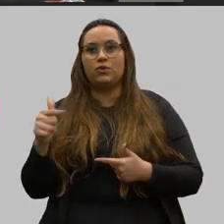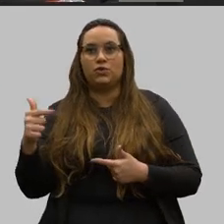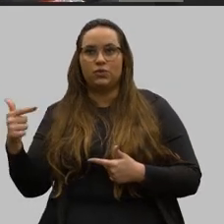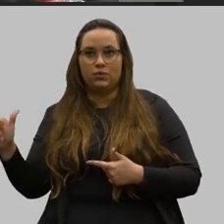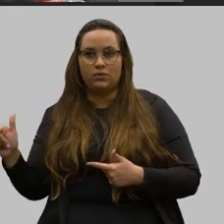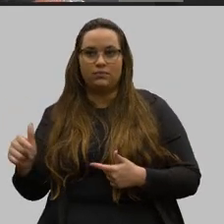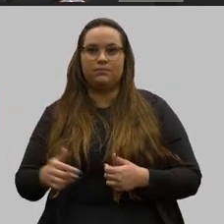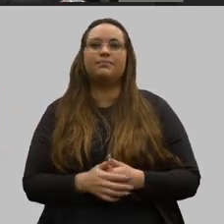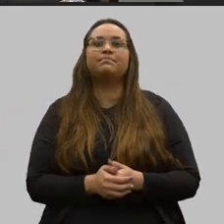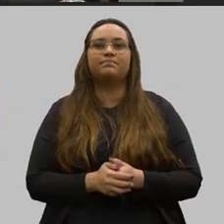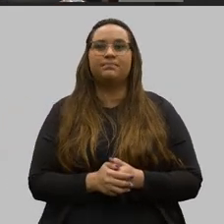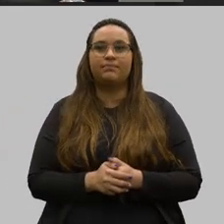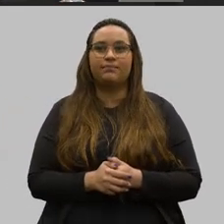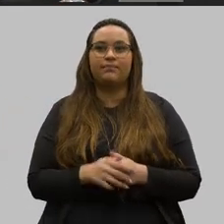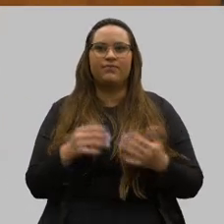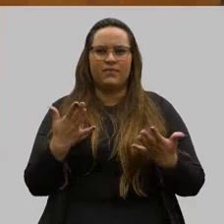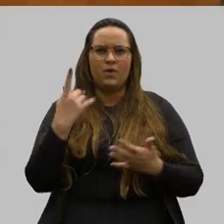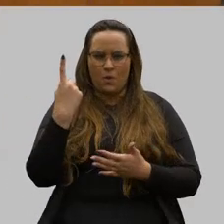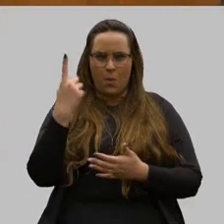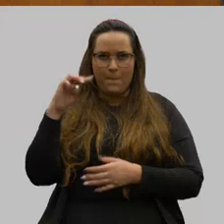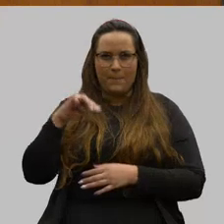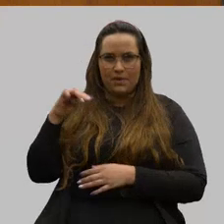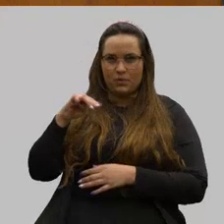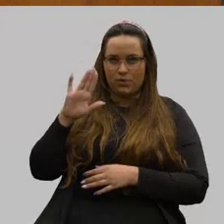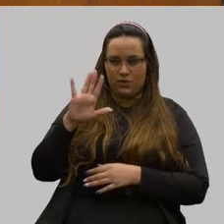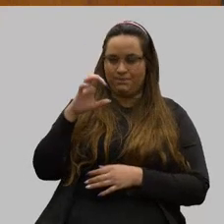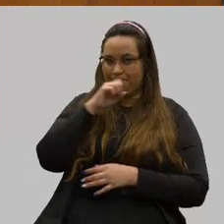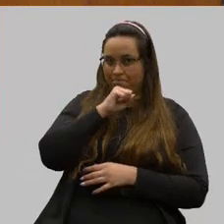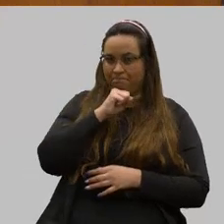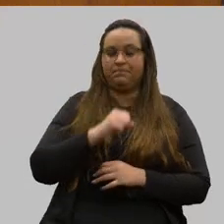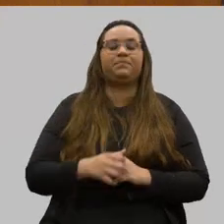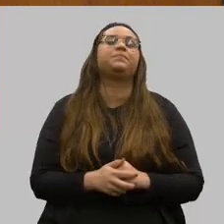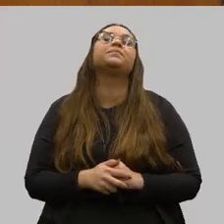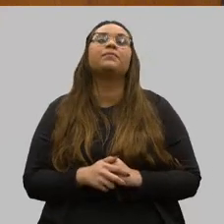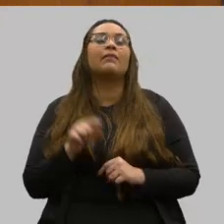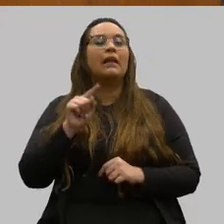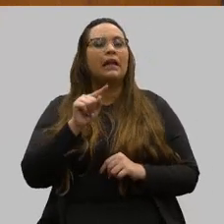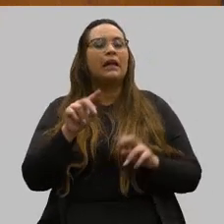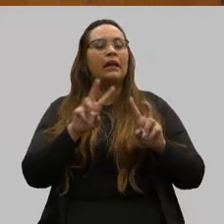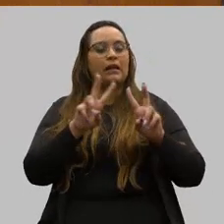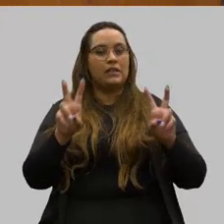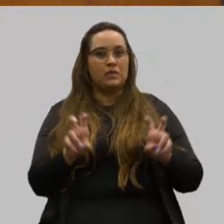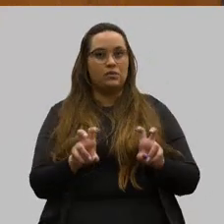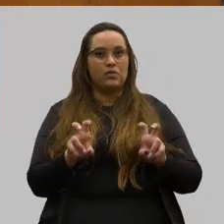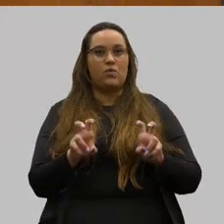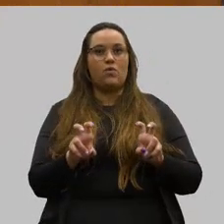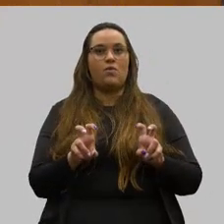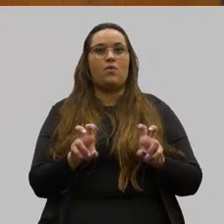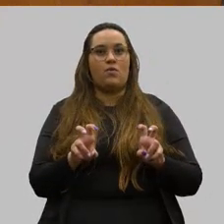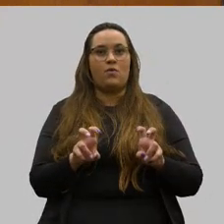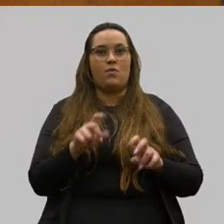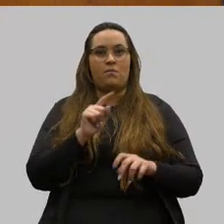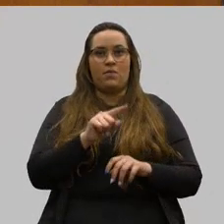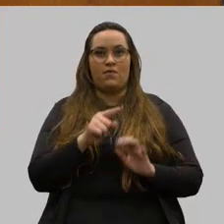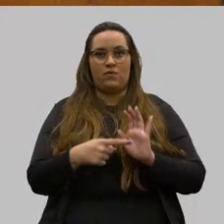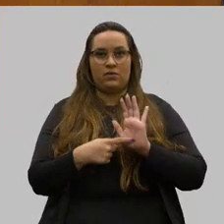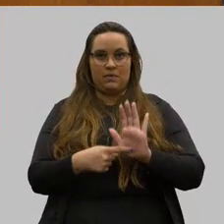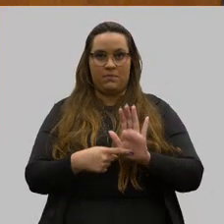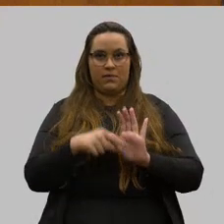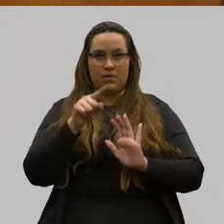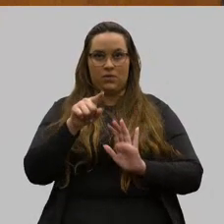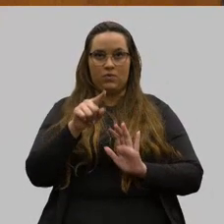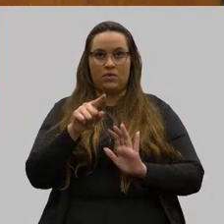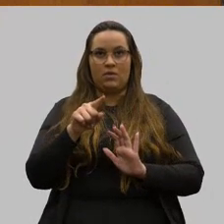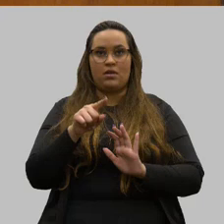específicas Comandante só só um minutinho nesse nessa temática aí eh o senhor tá exibindo lá